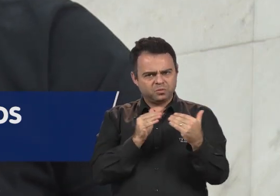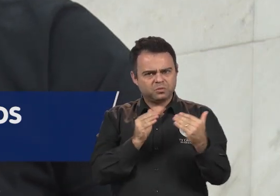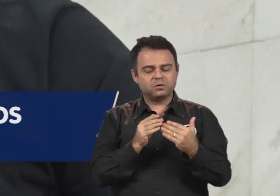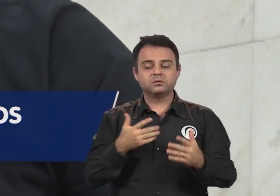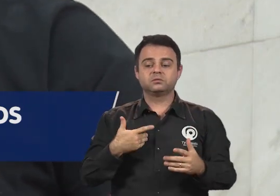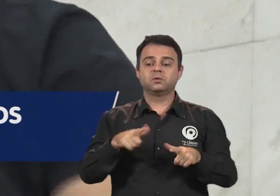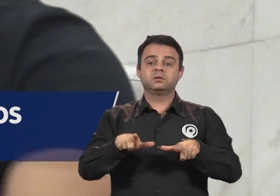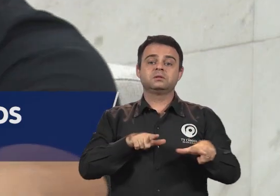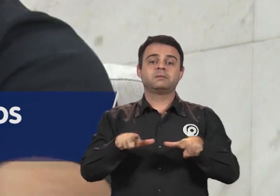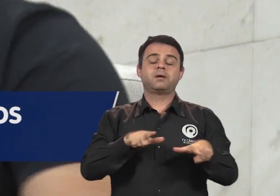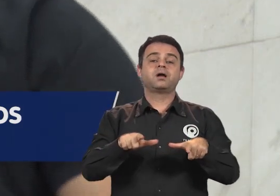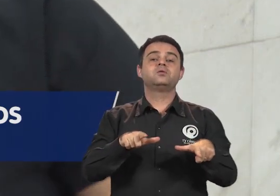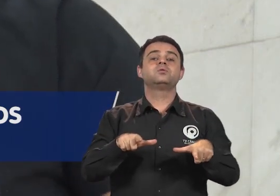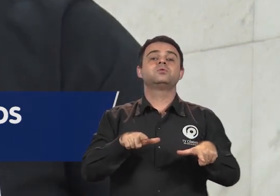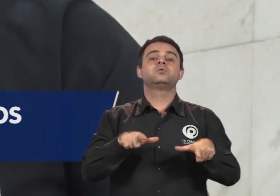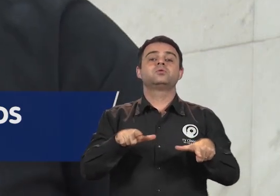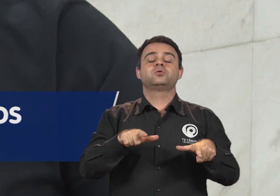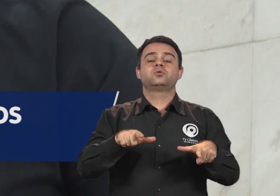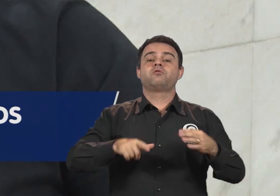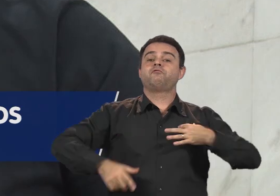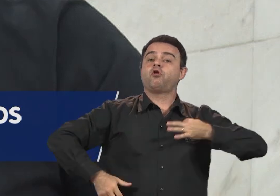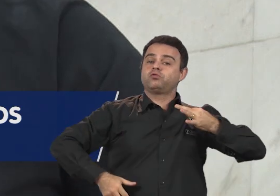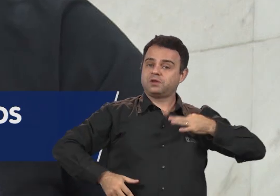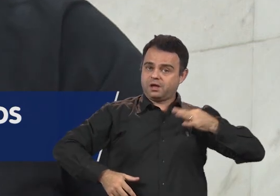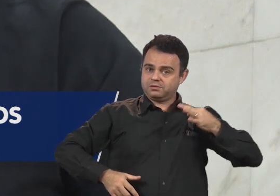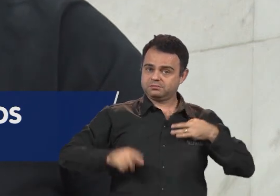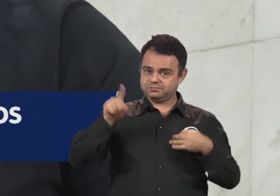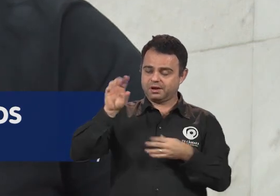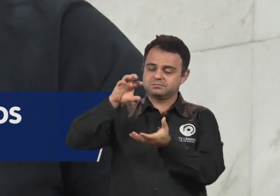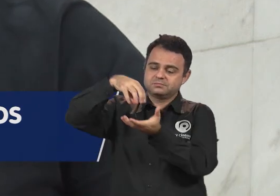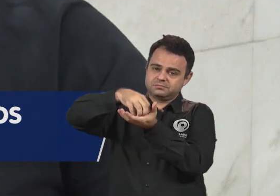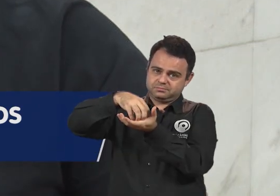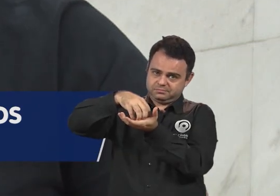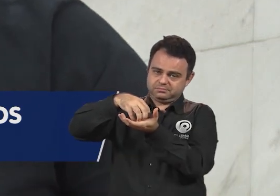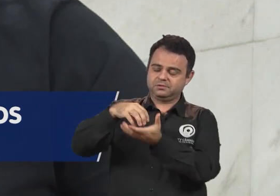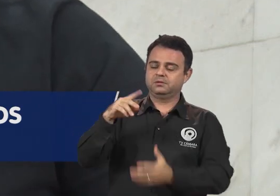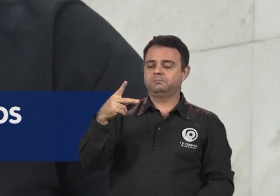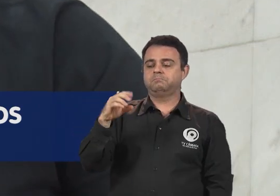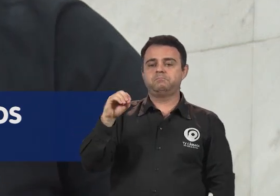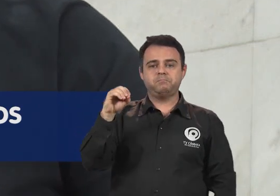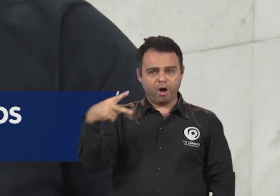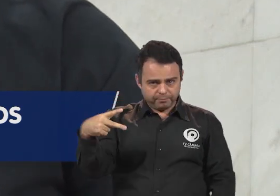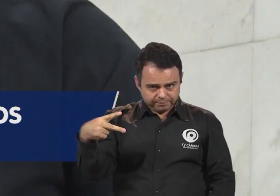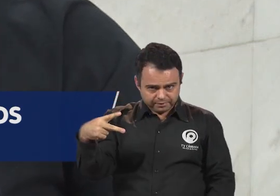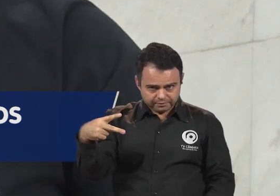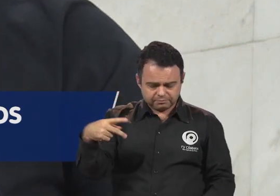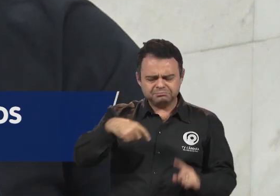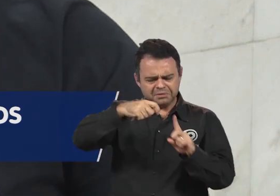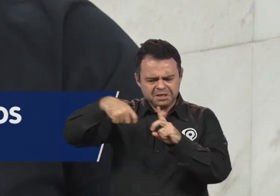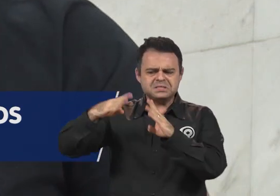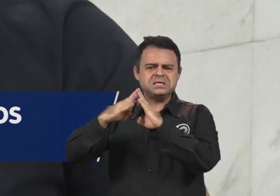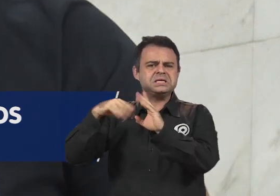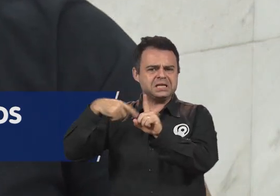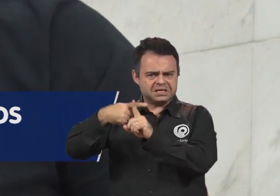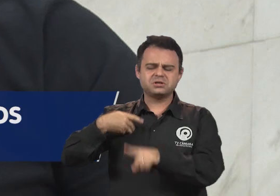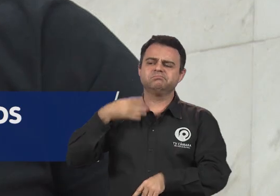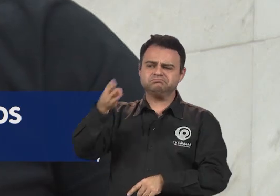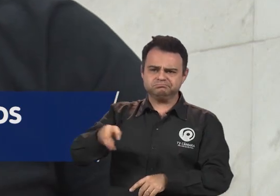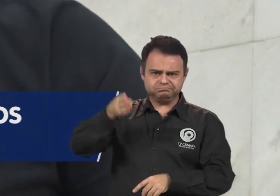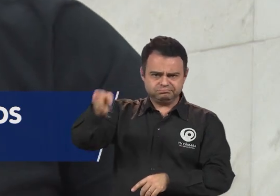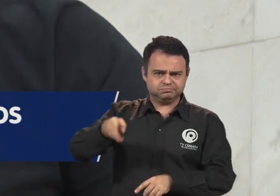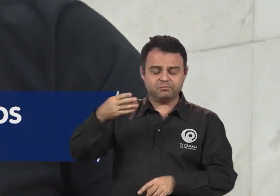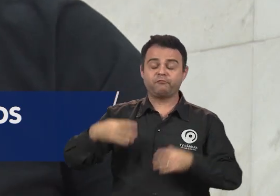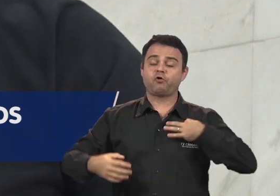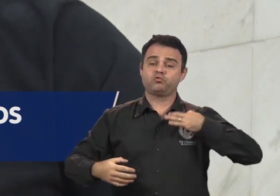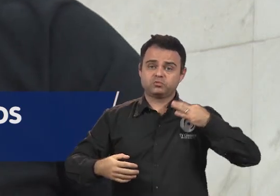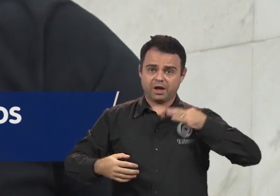nesse sentido no Centro Pop, inclusive, próximo agora, vai ter da igreja, tem todo mês, trabalho no Centro